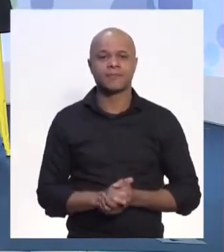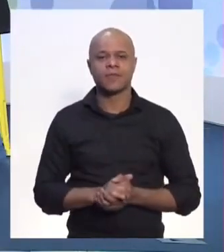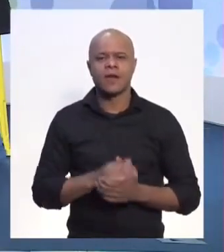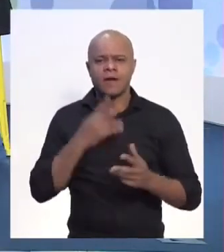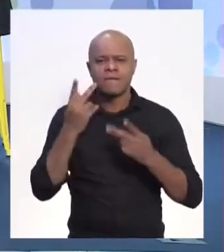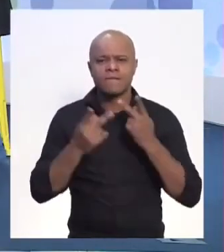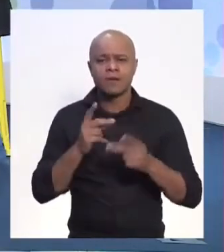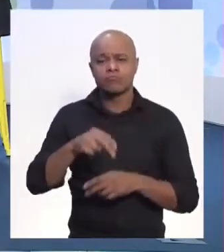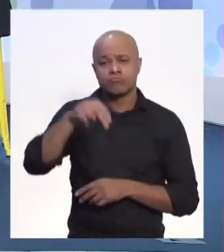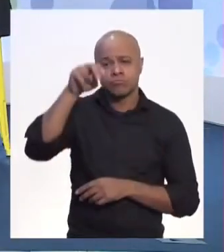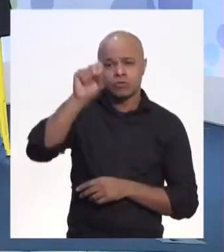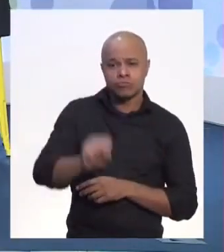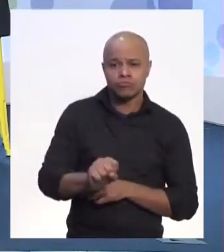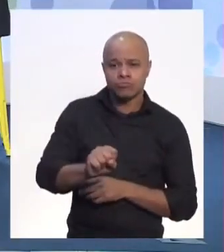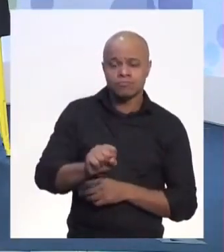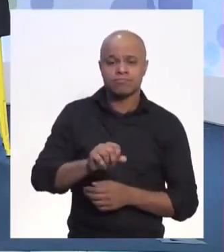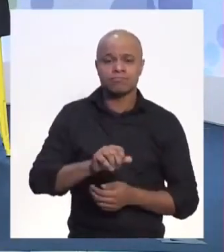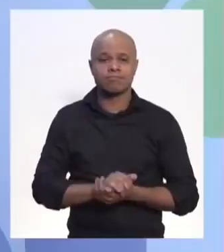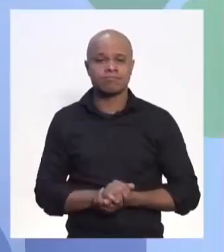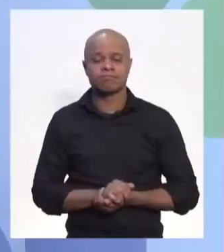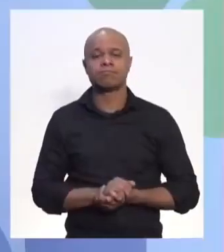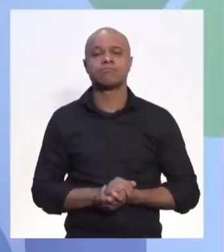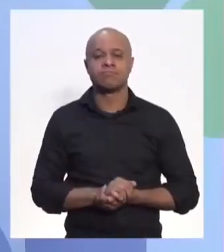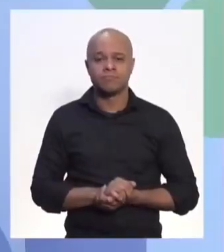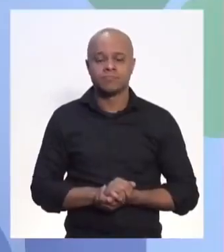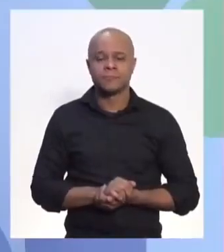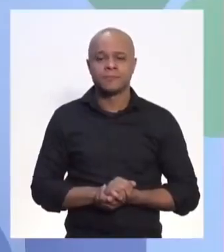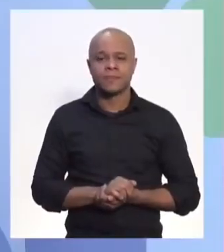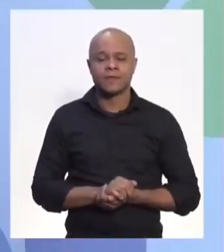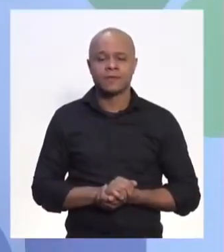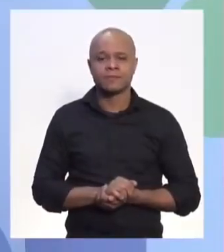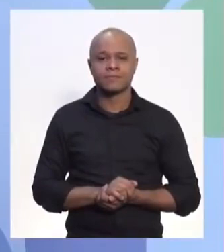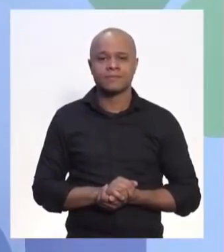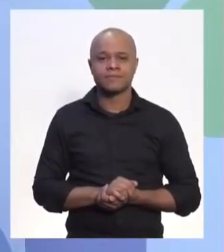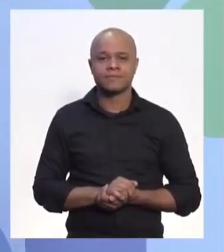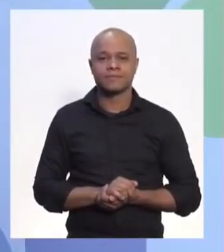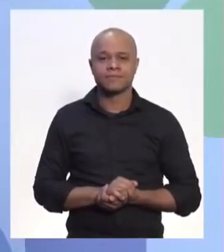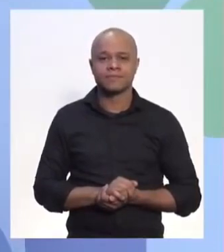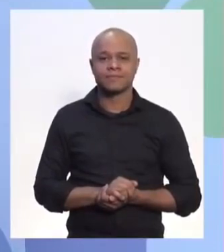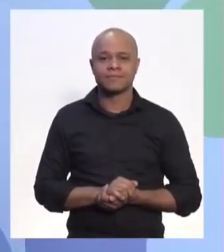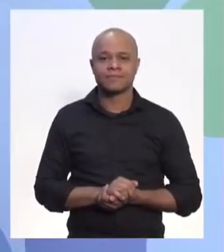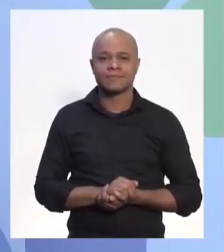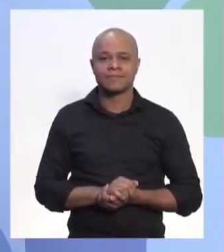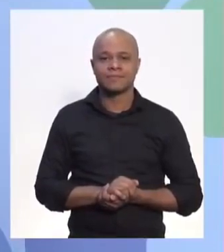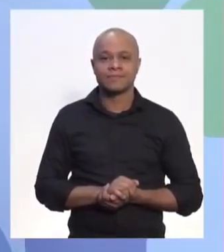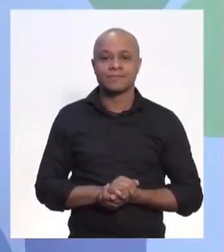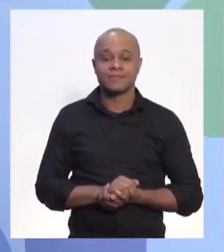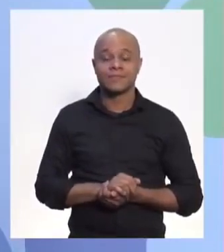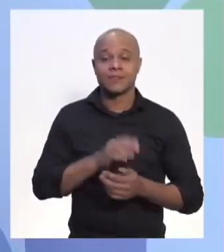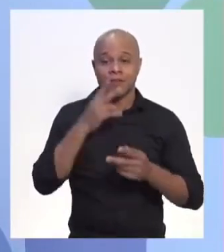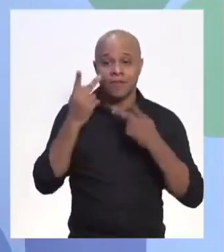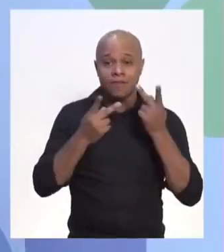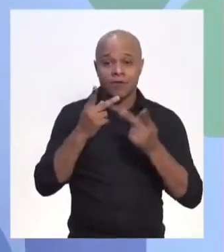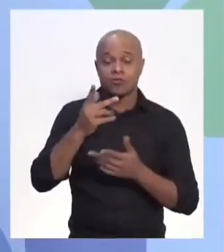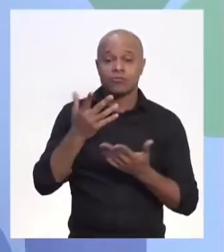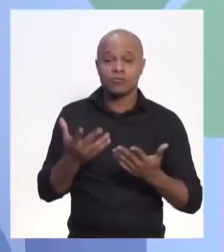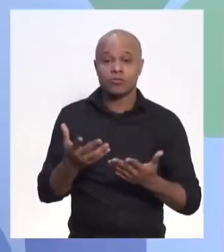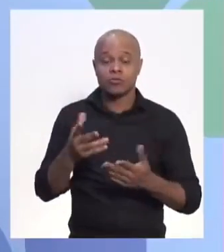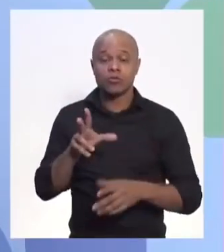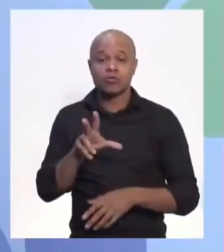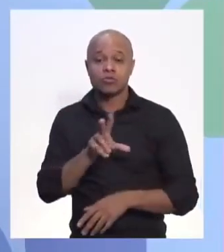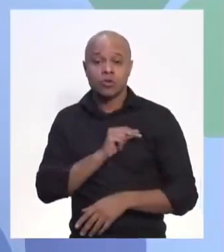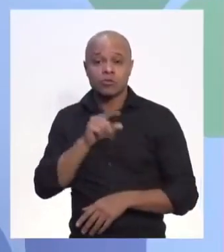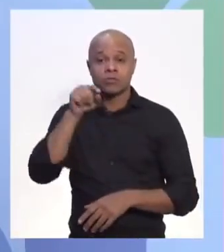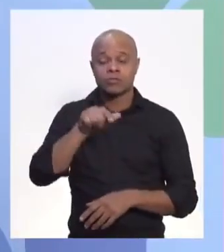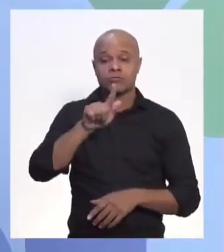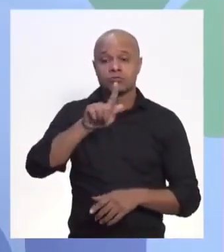orientação norte-sul. Sul. E um detalhe. Fixou. Matheus, isso é geografia também. Também. É para você Boa.